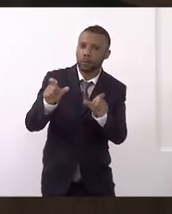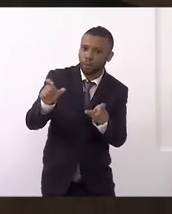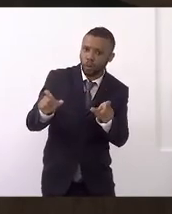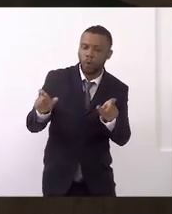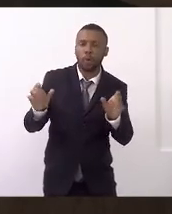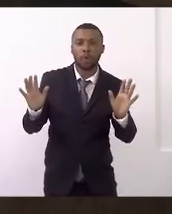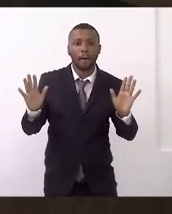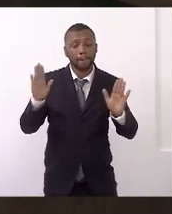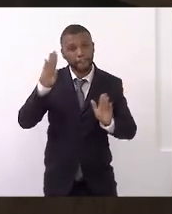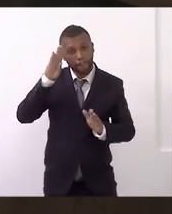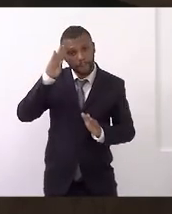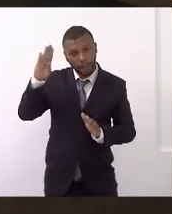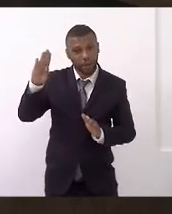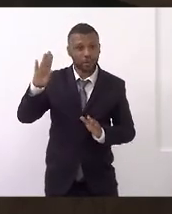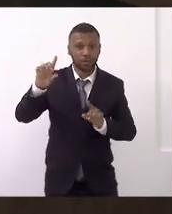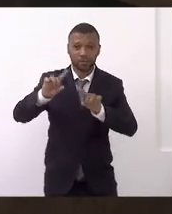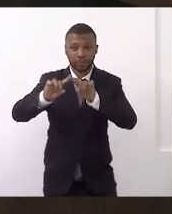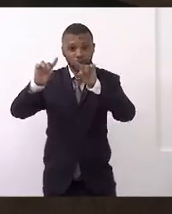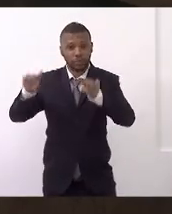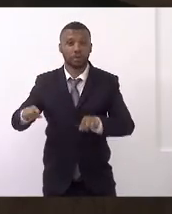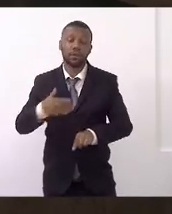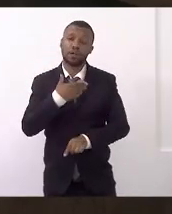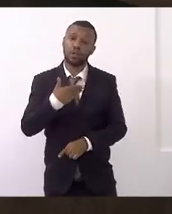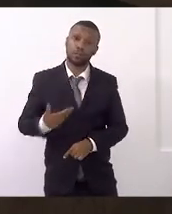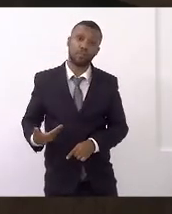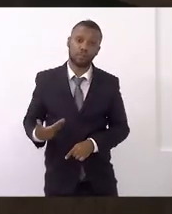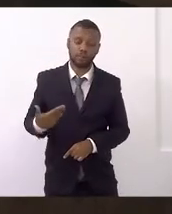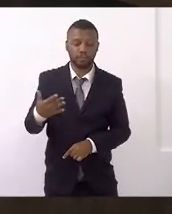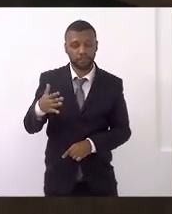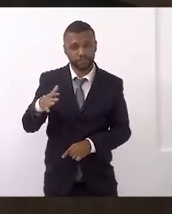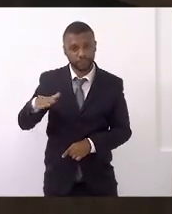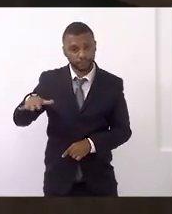indivíduo, especialmente de agentes públicos, que sejam